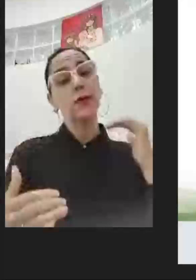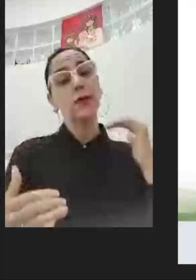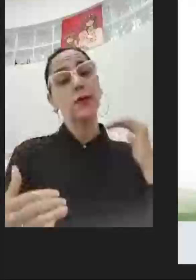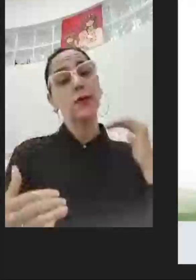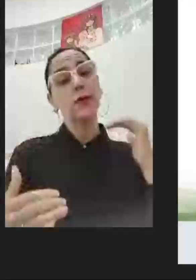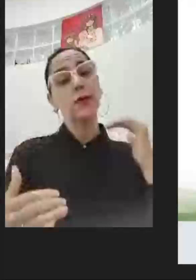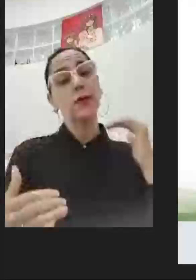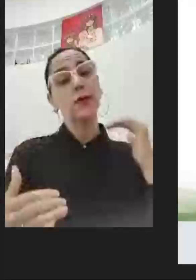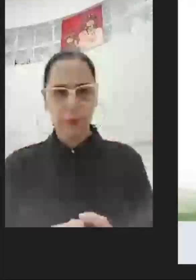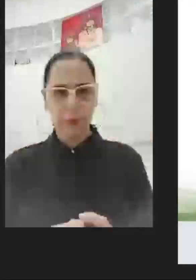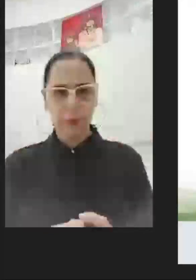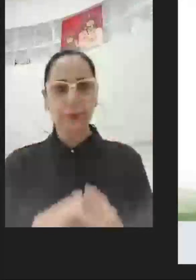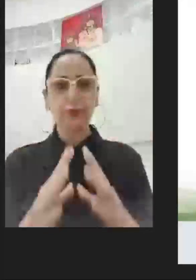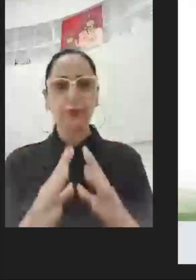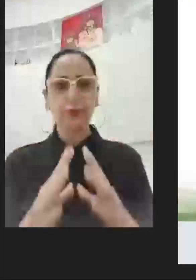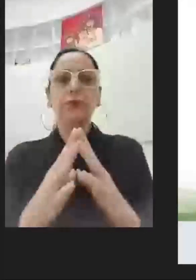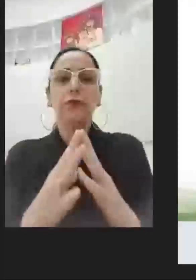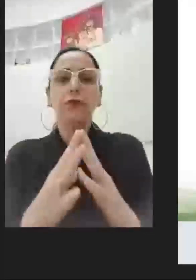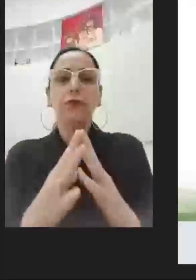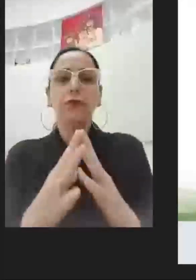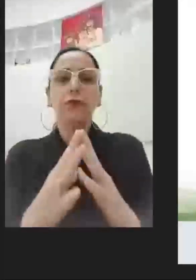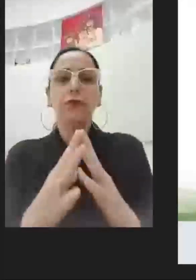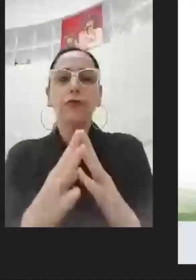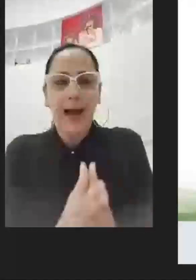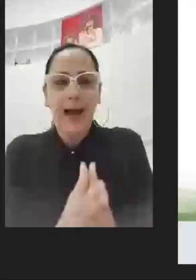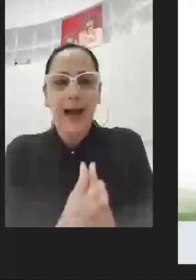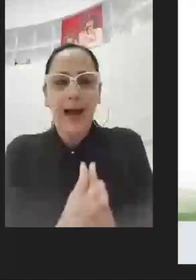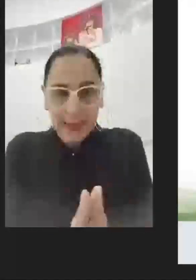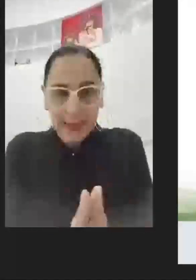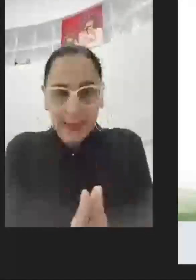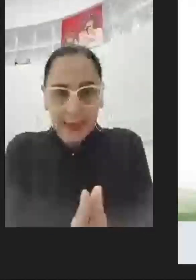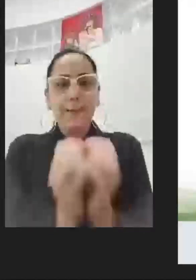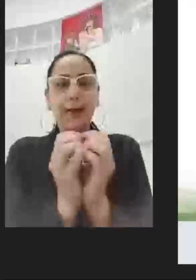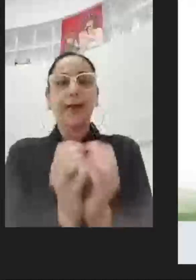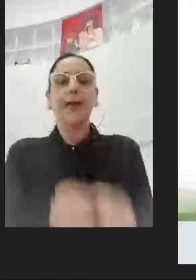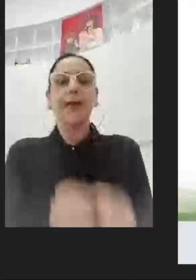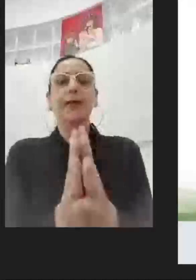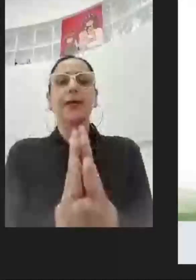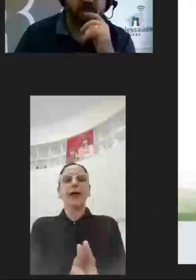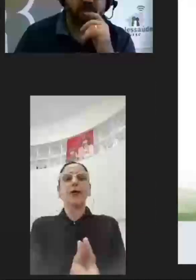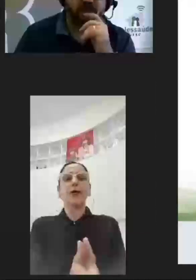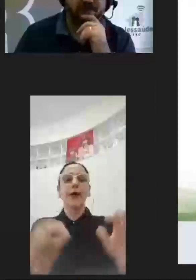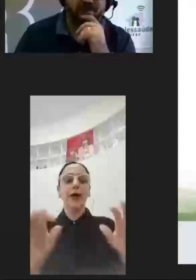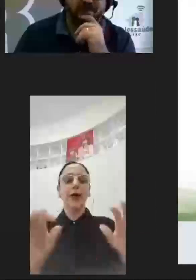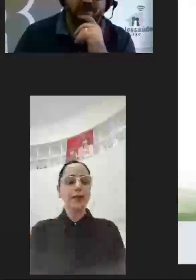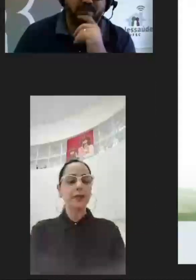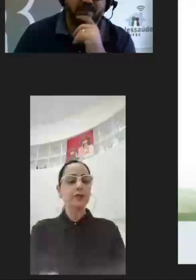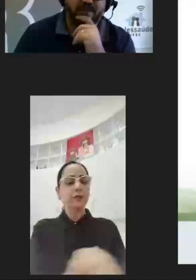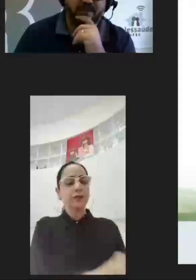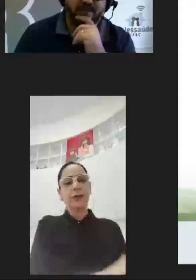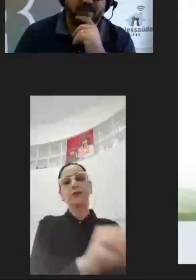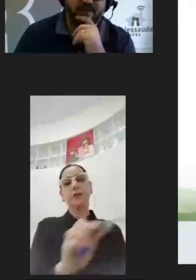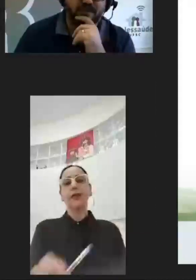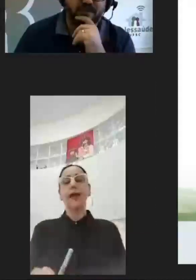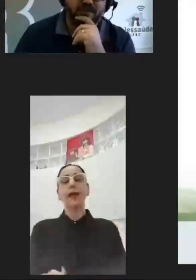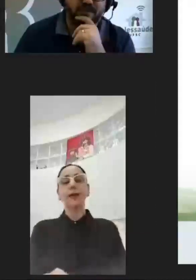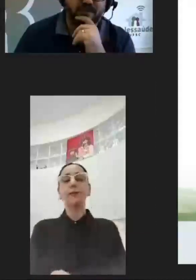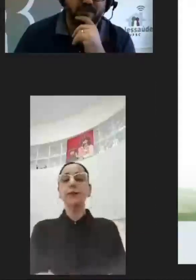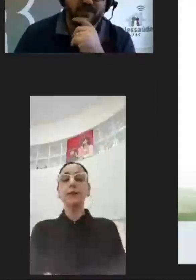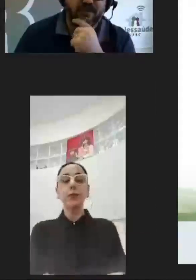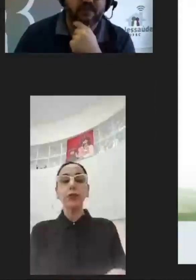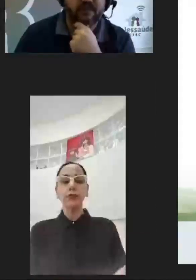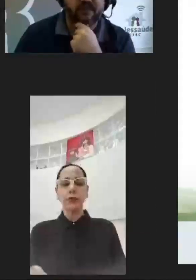ela guarda o leitinho e assim ela vai aprendendo os passos, mas ao mesmo tempo, tá? Tudo que tu for abordar ali para